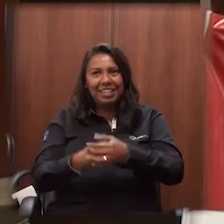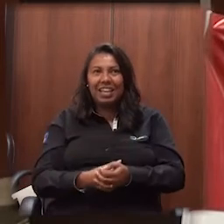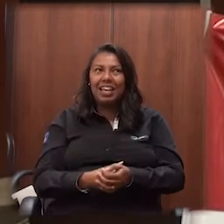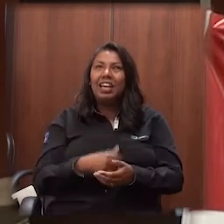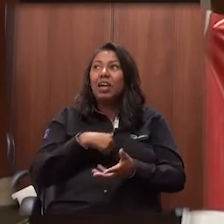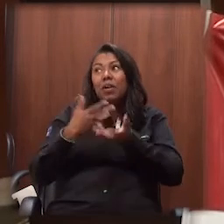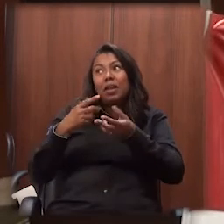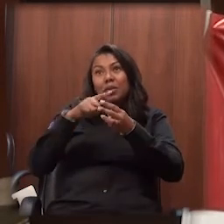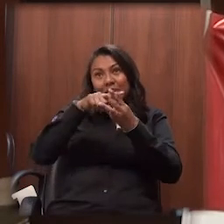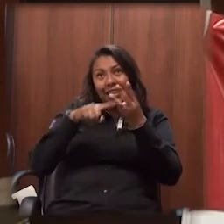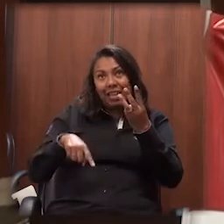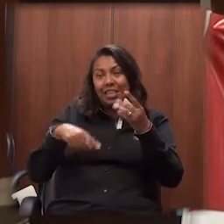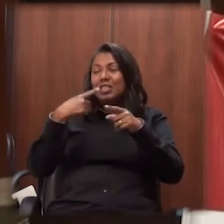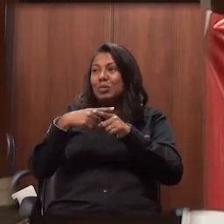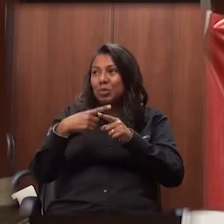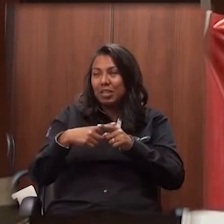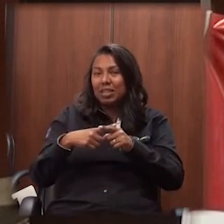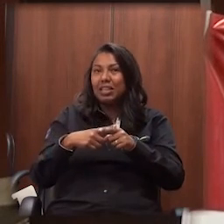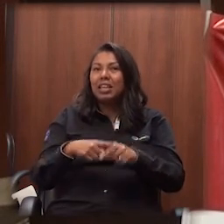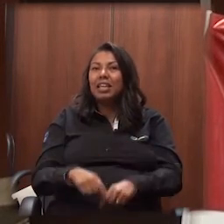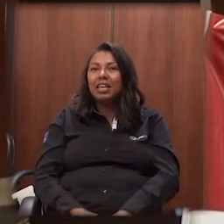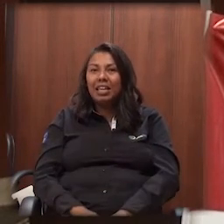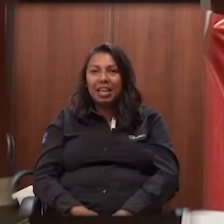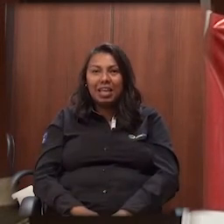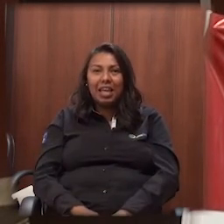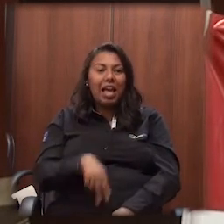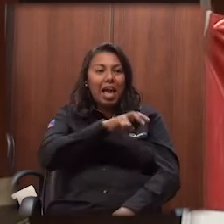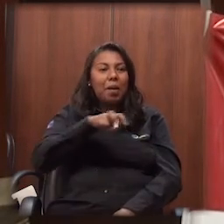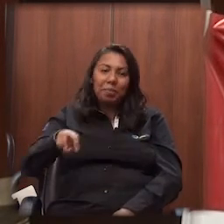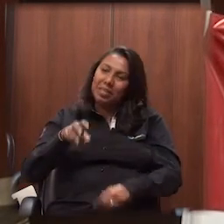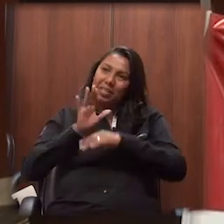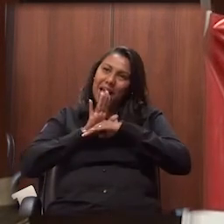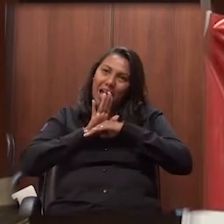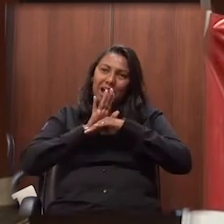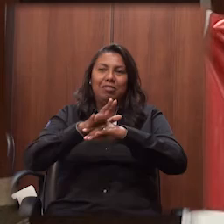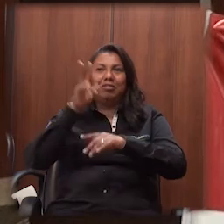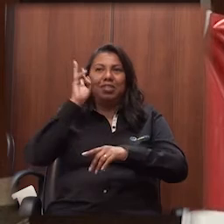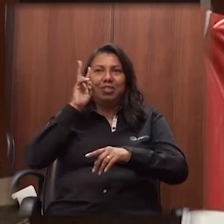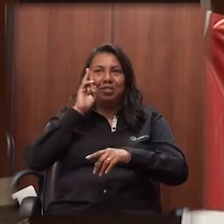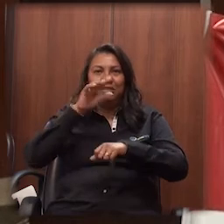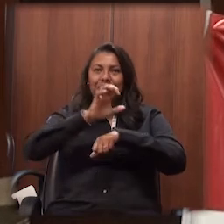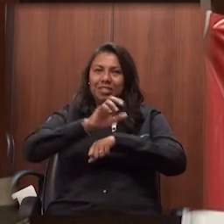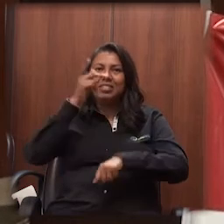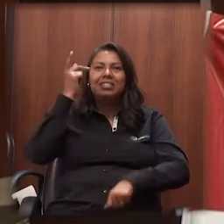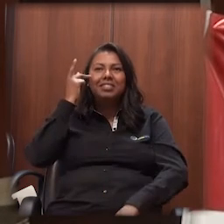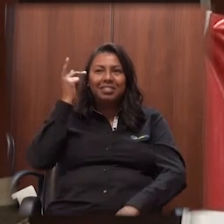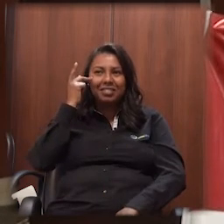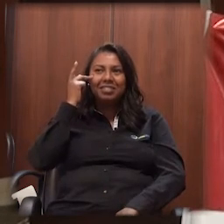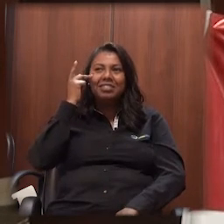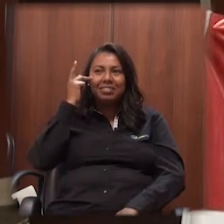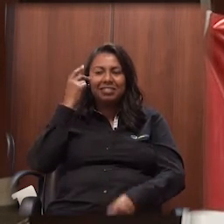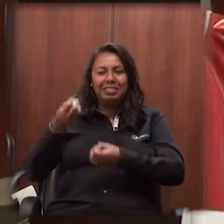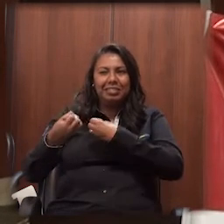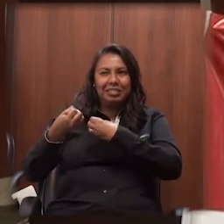mesa, eles merecem pela contribuição histórica que eles darão ao Estado de São Paulo em fazer a análise dos